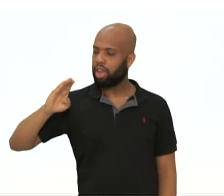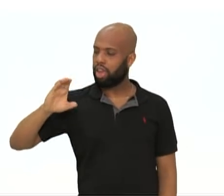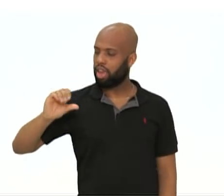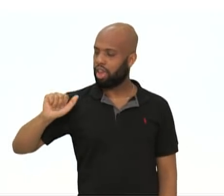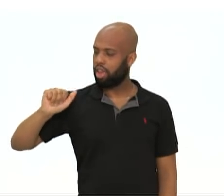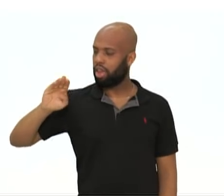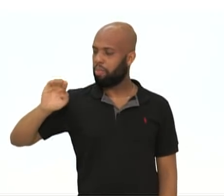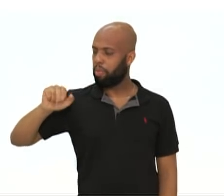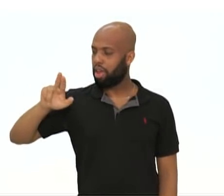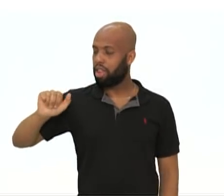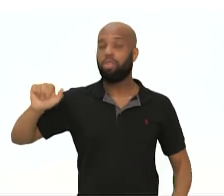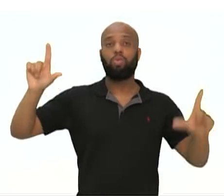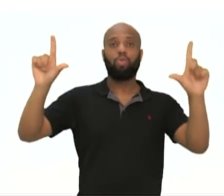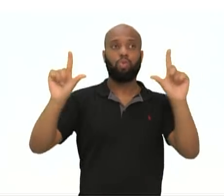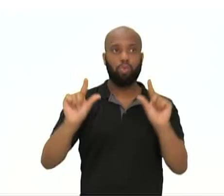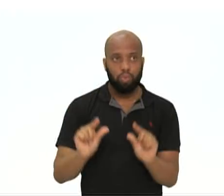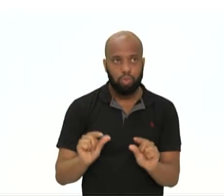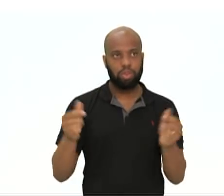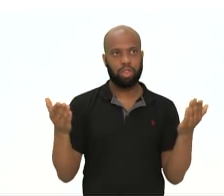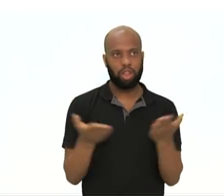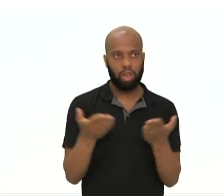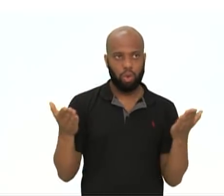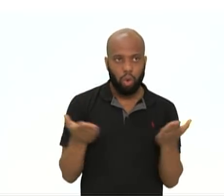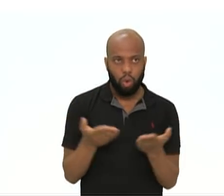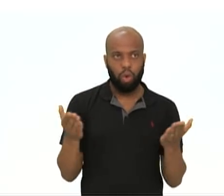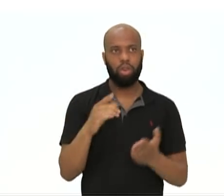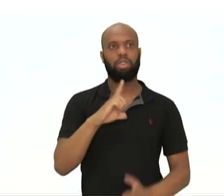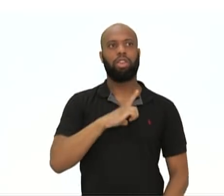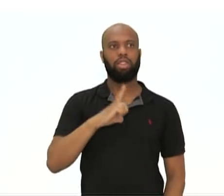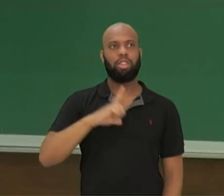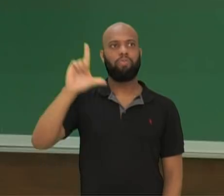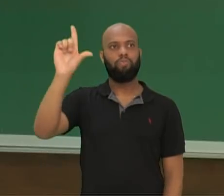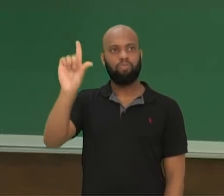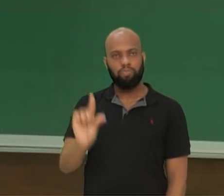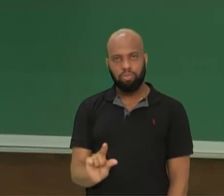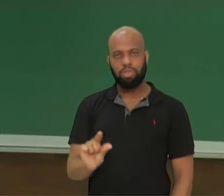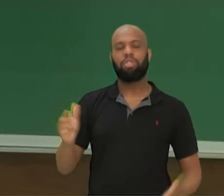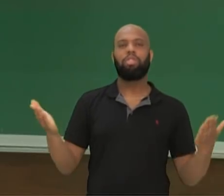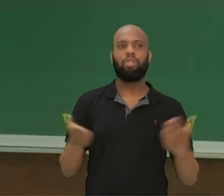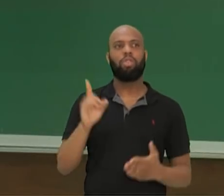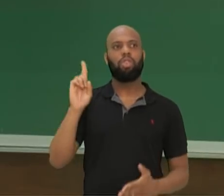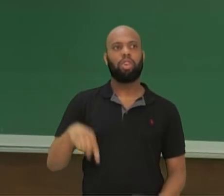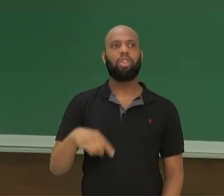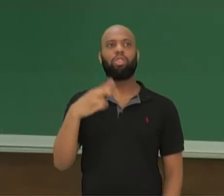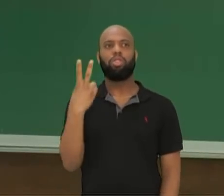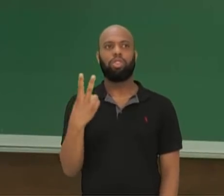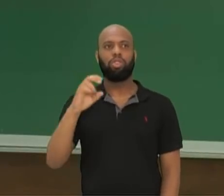de 290 toneladas em 2017 para